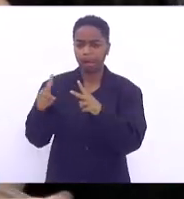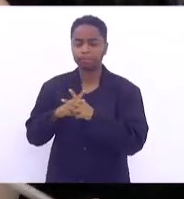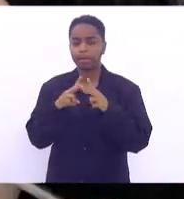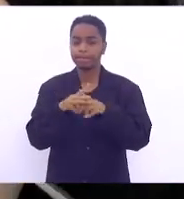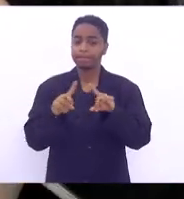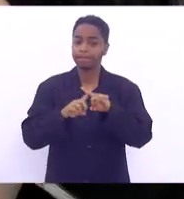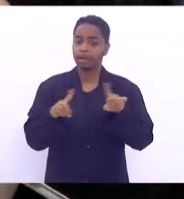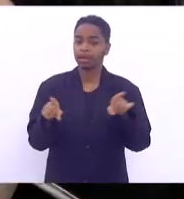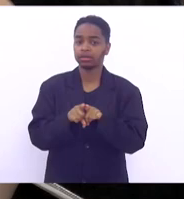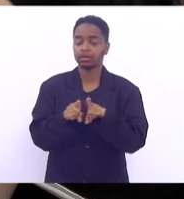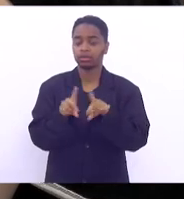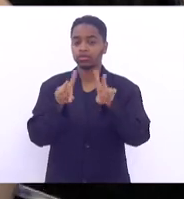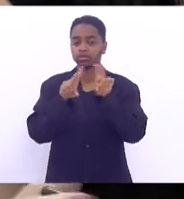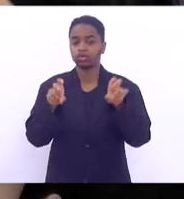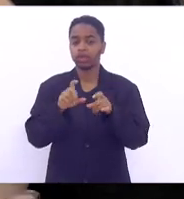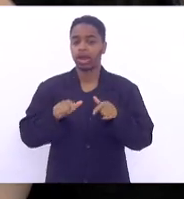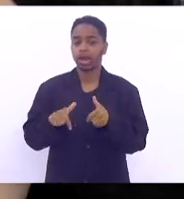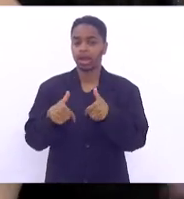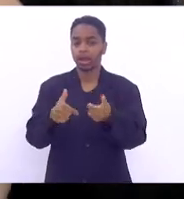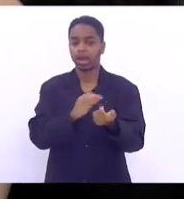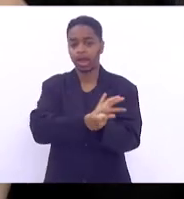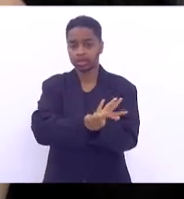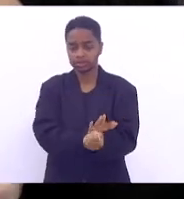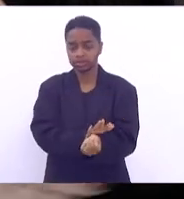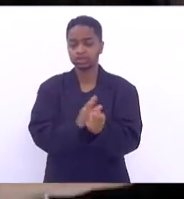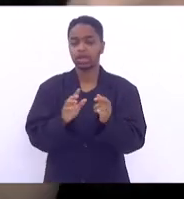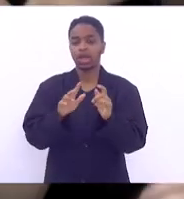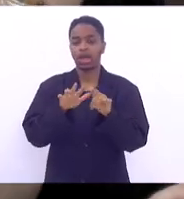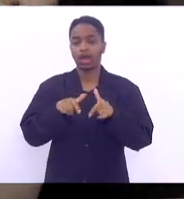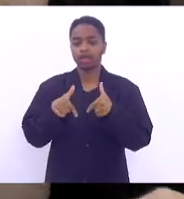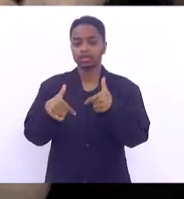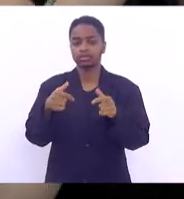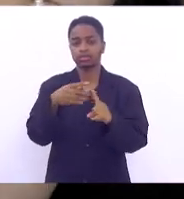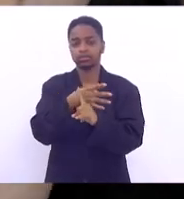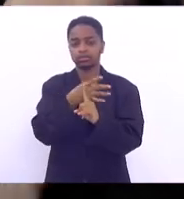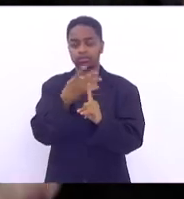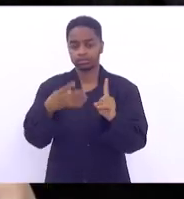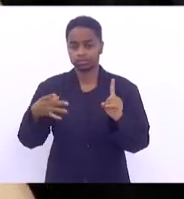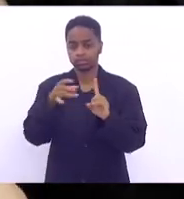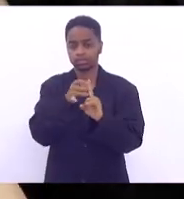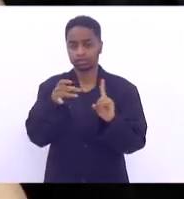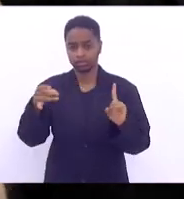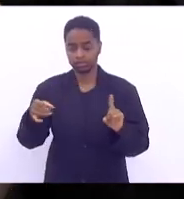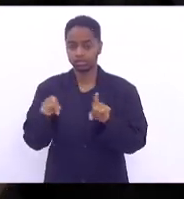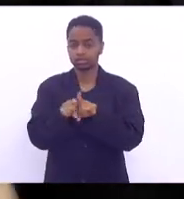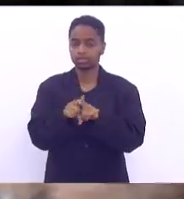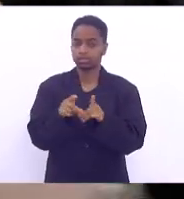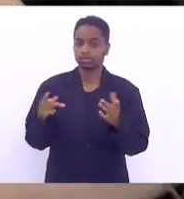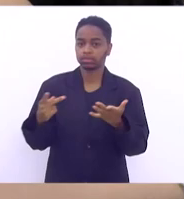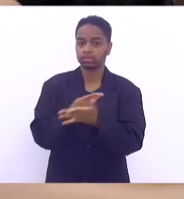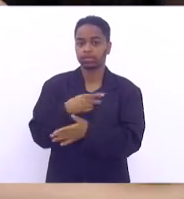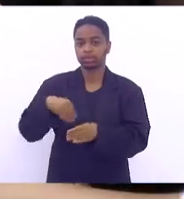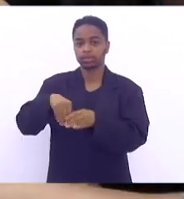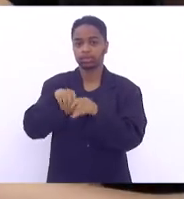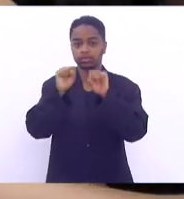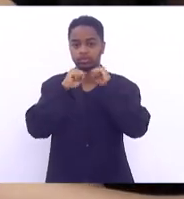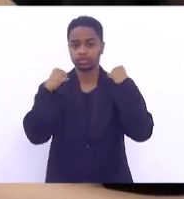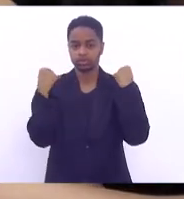de atos racistas, de atos homofóbicos, que também são cometidos dentro dos